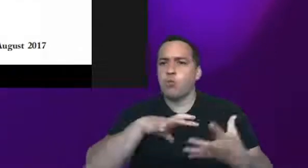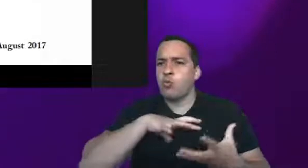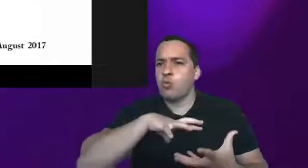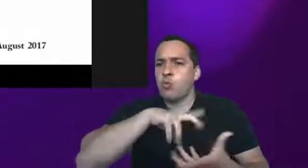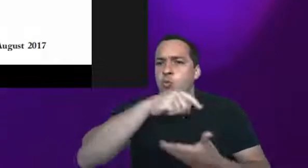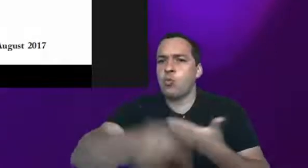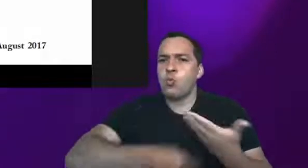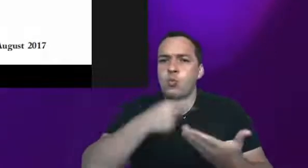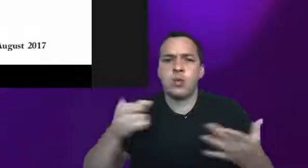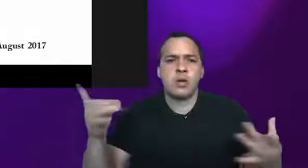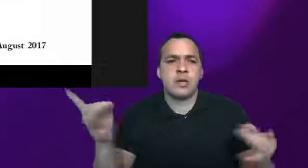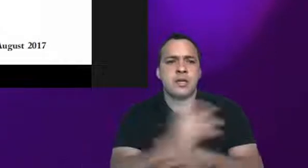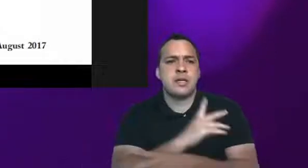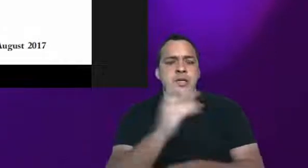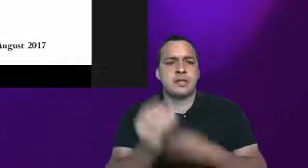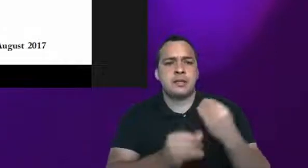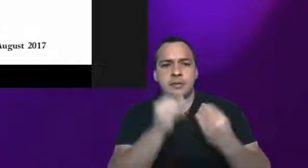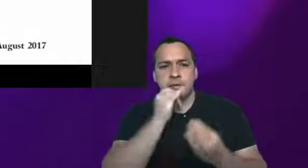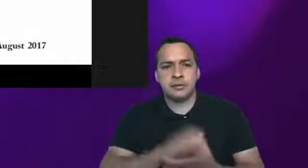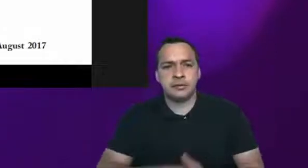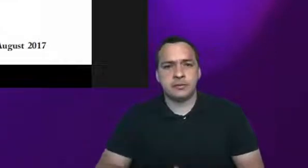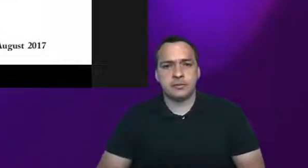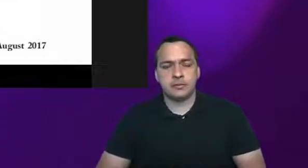fomos fazendo, por todo lado,